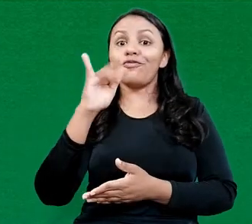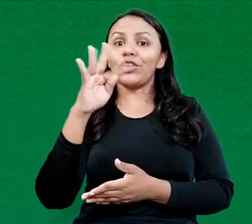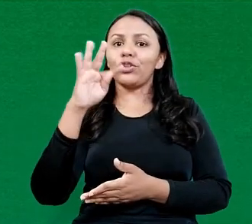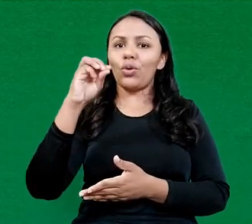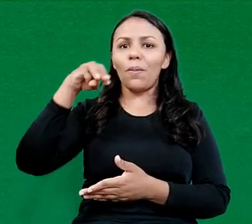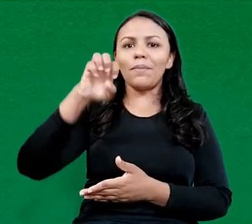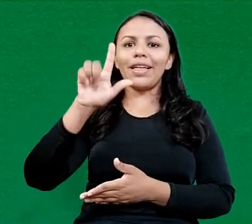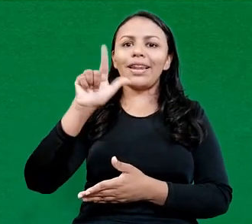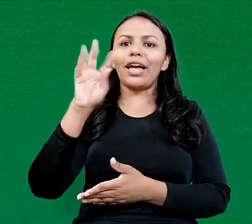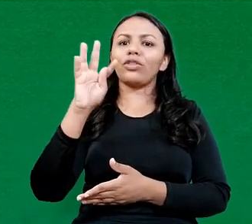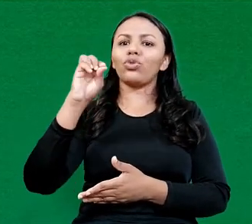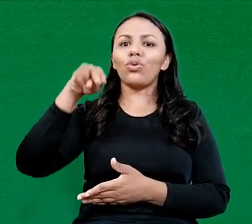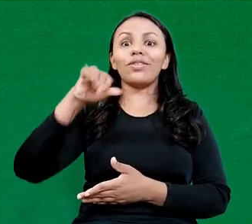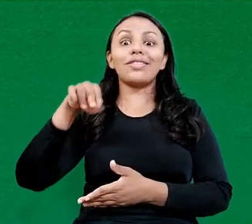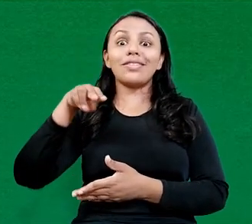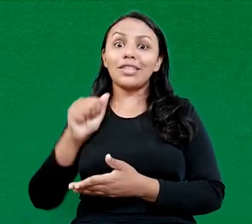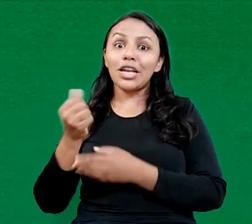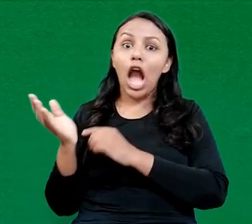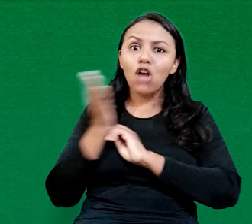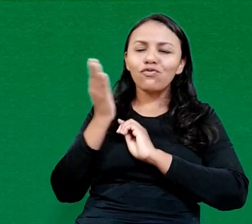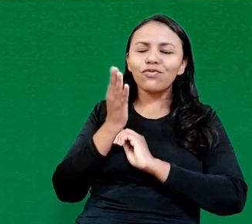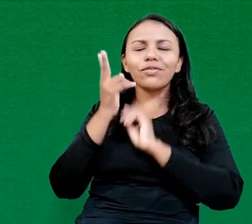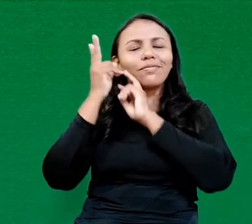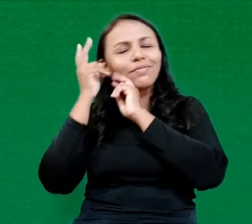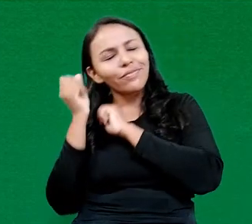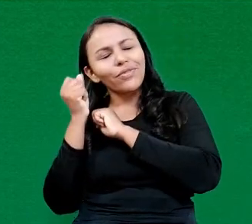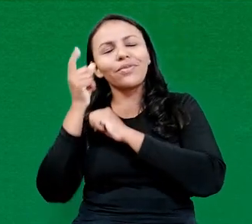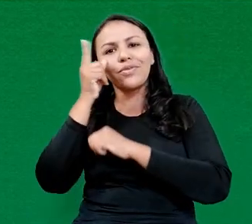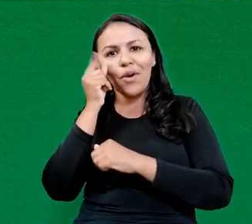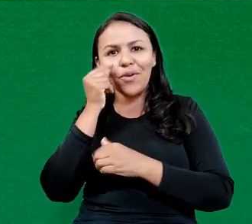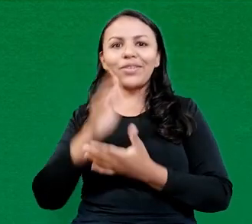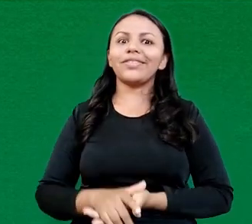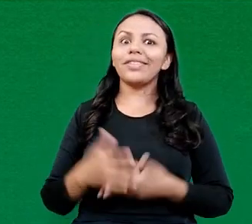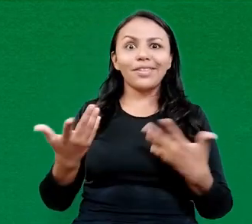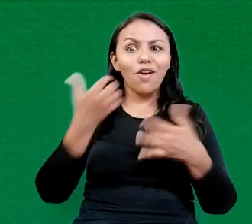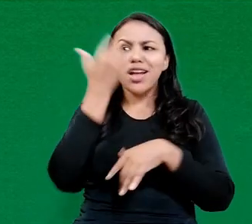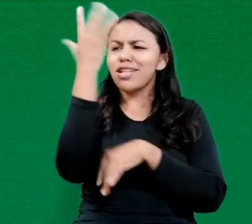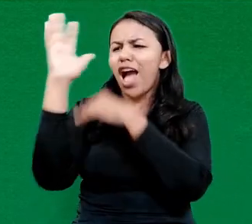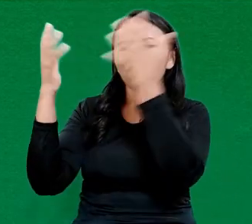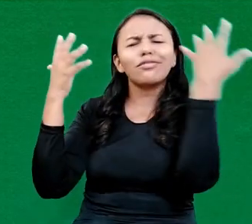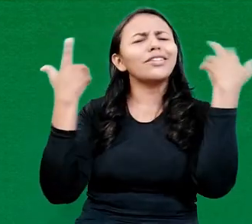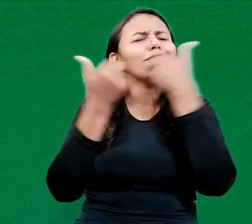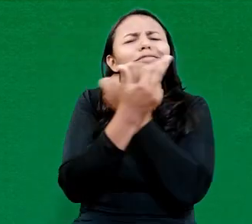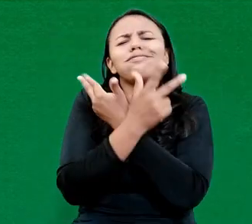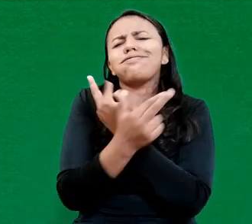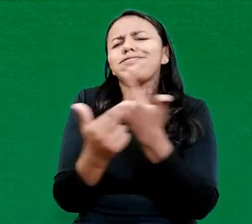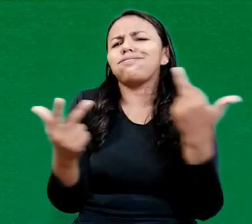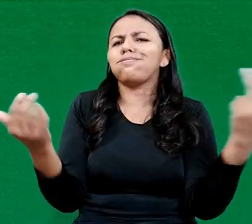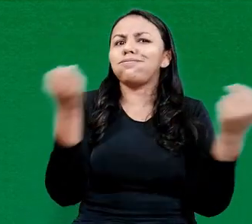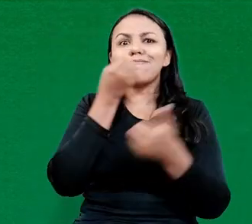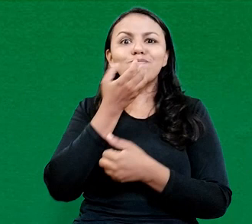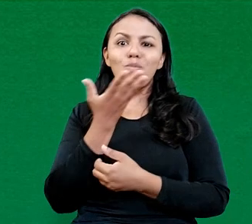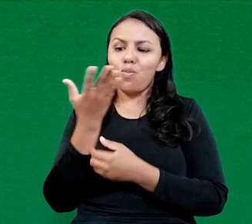um indutor de sono. Veja, através da natureza, nós temos muita riqueza para